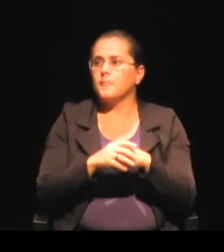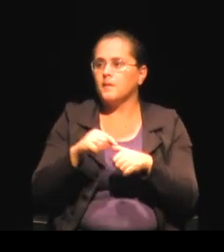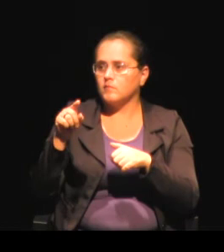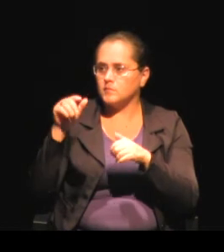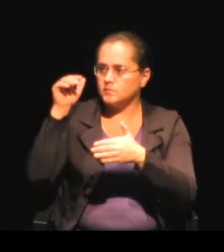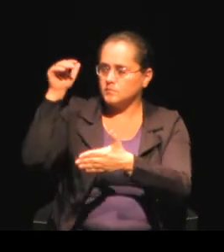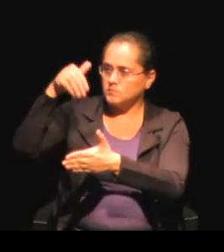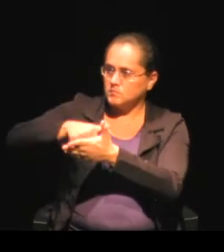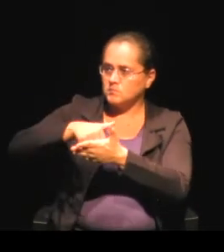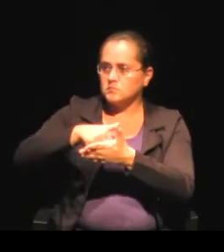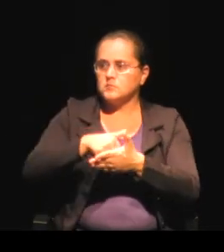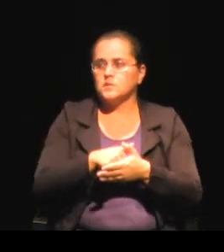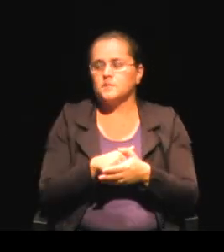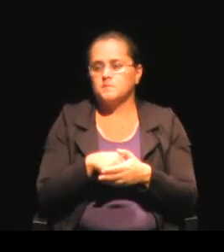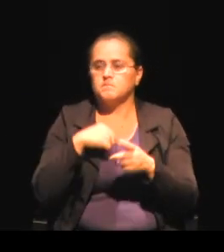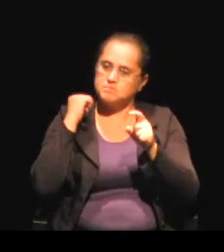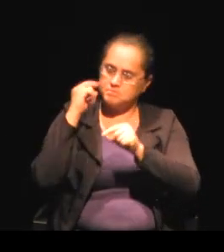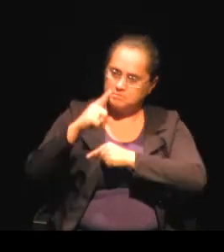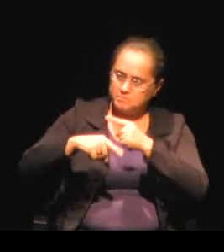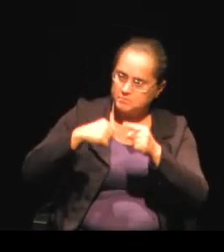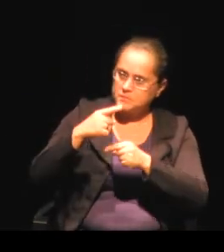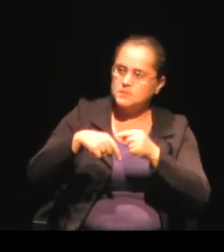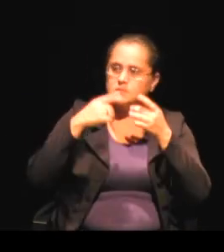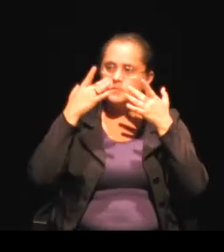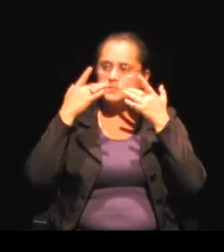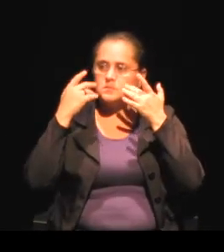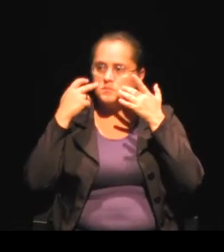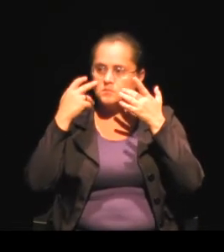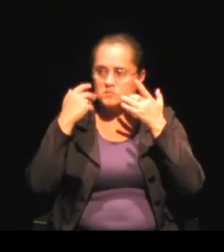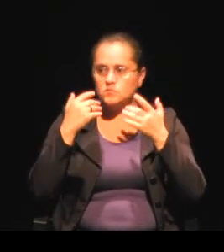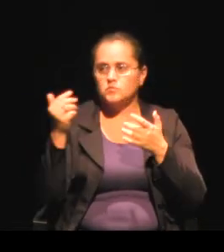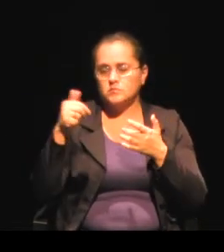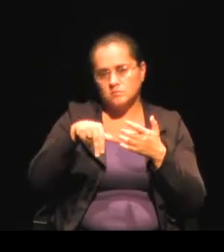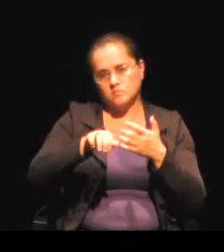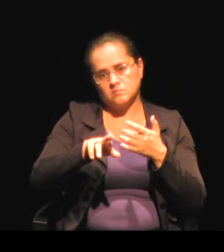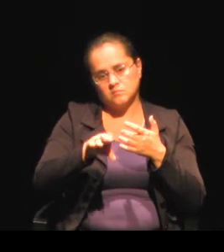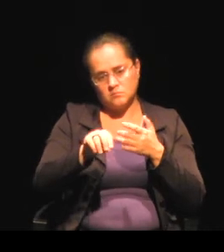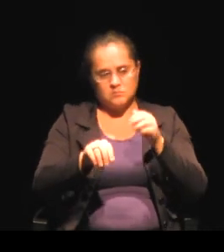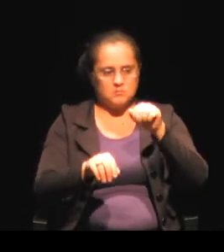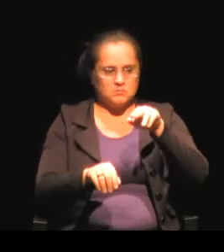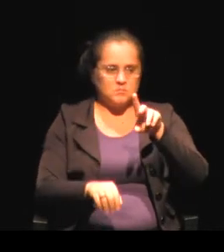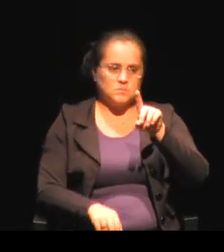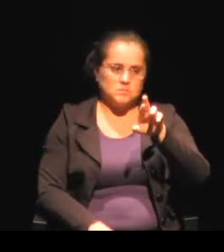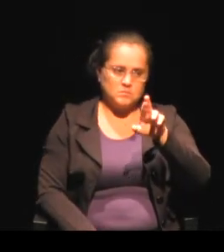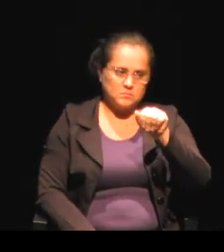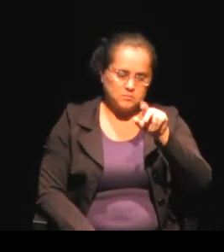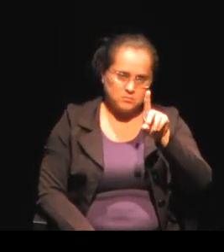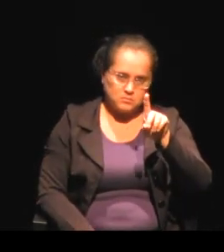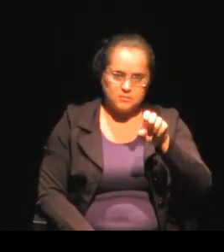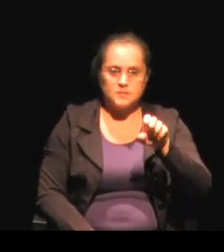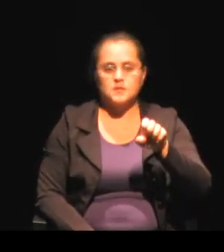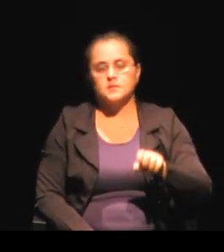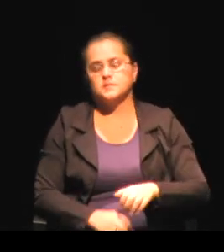gente mostrar aí. Aí o contato desses dois, essa identificação desse edifício vermelho aí,